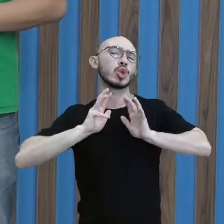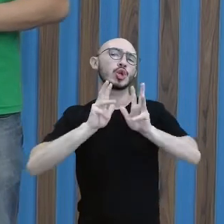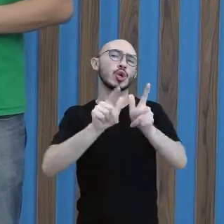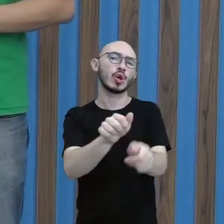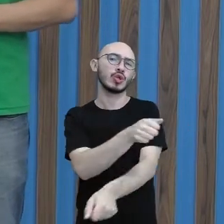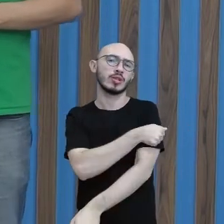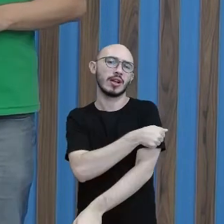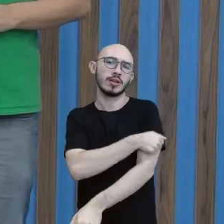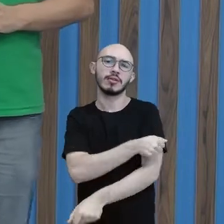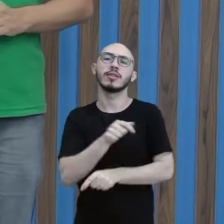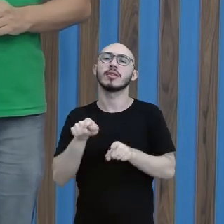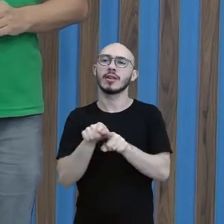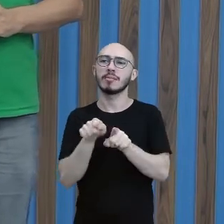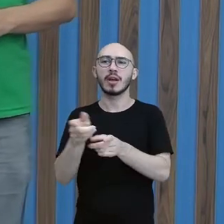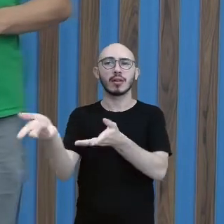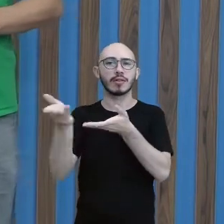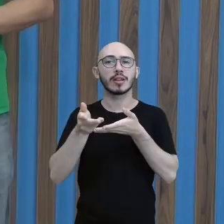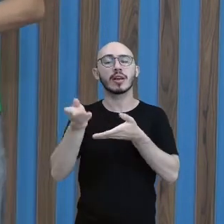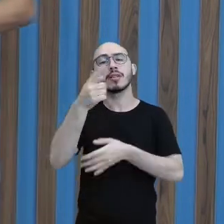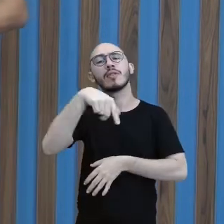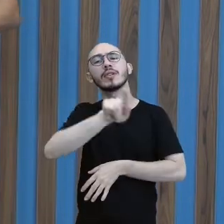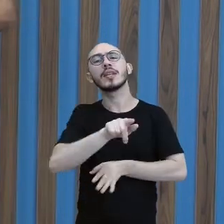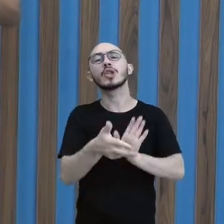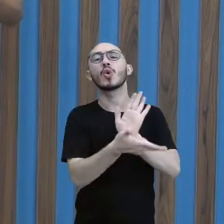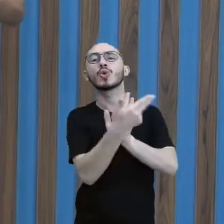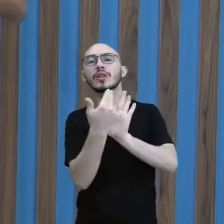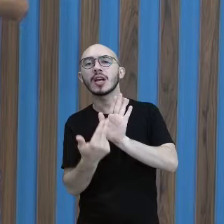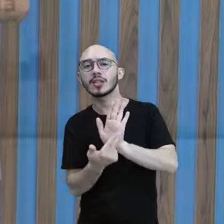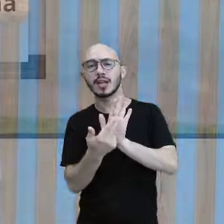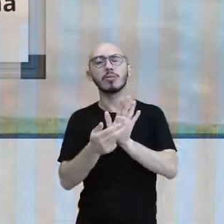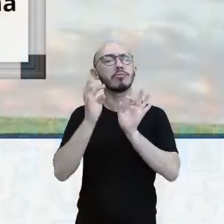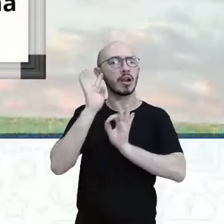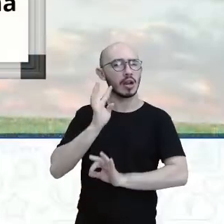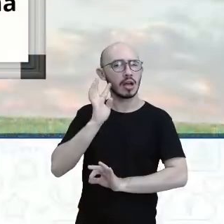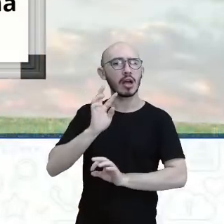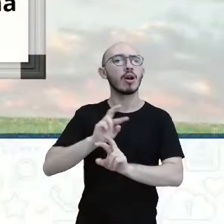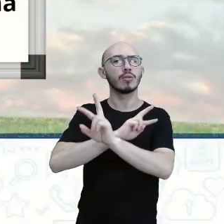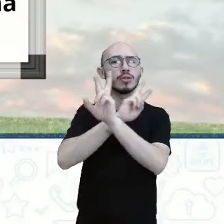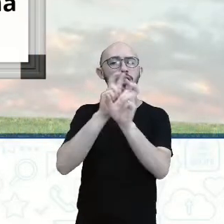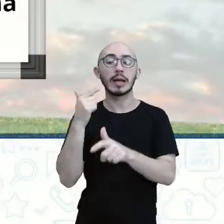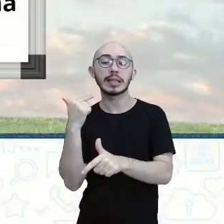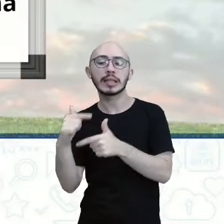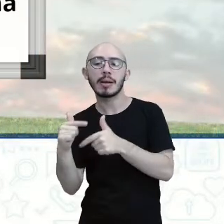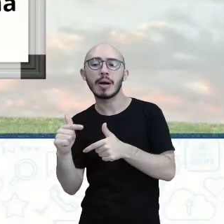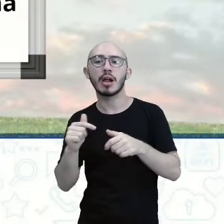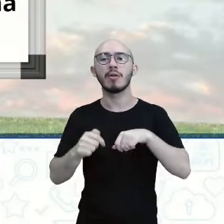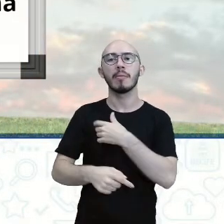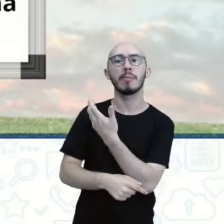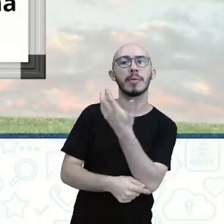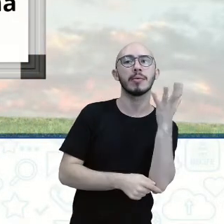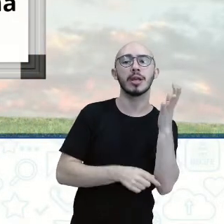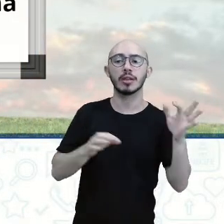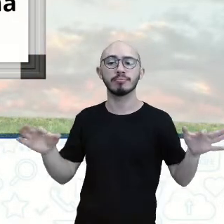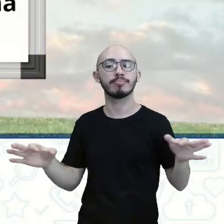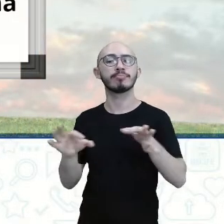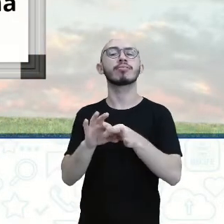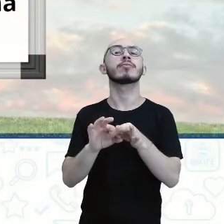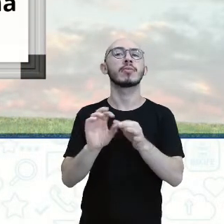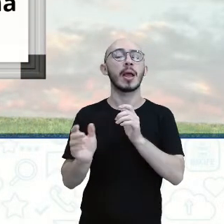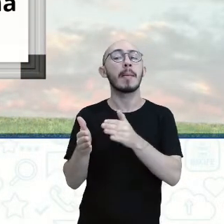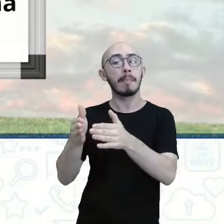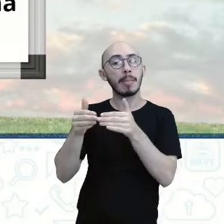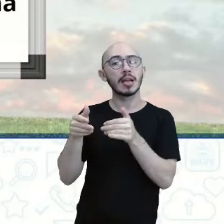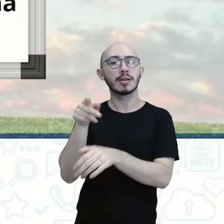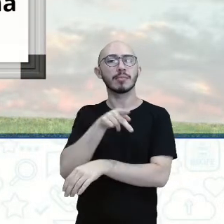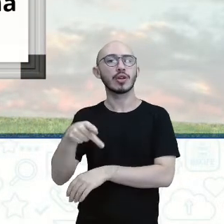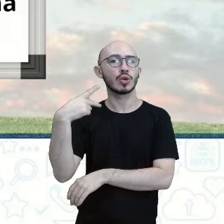gente trouxe uma atividade aí, ó, faça um desenho bem bacana com o tema trabalho e meio ambiente, né, essa conexão entre trabalho e meio ambiente, e peça para sua